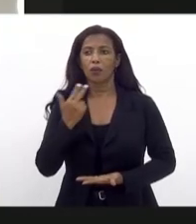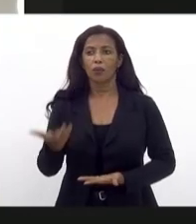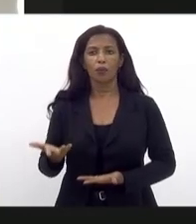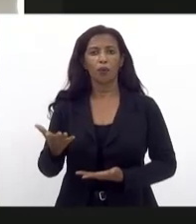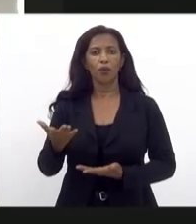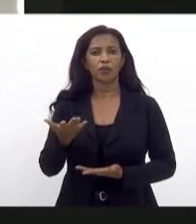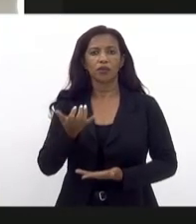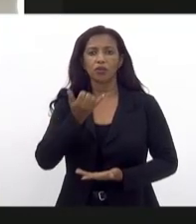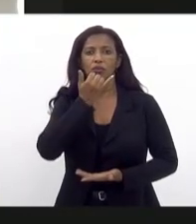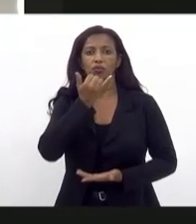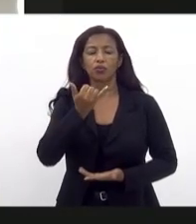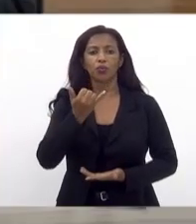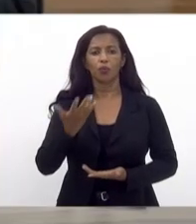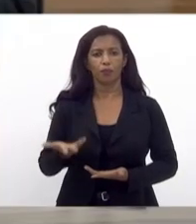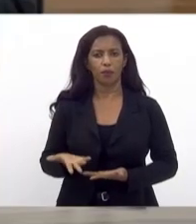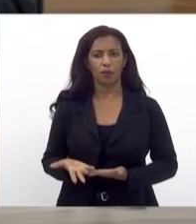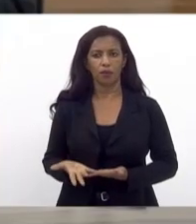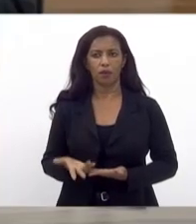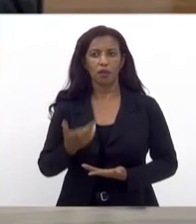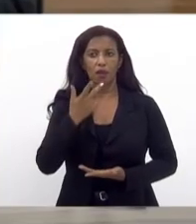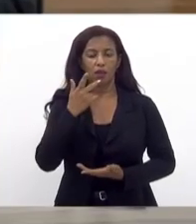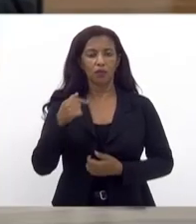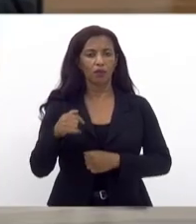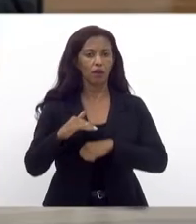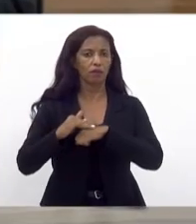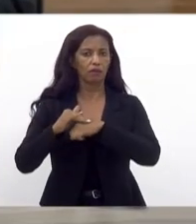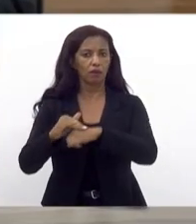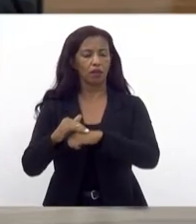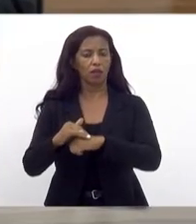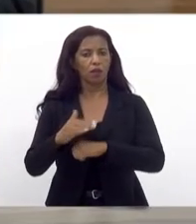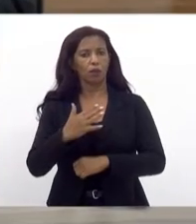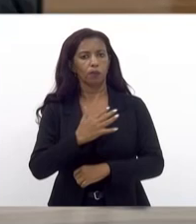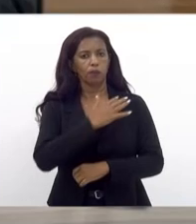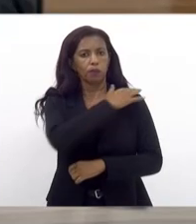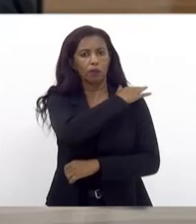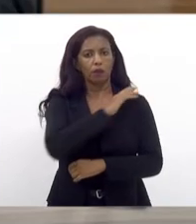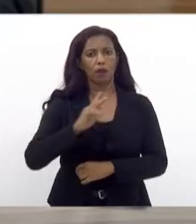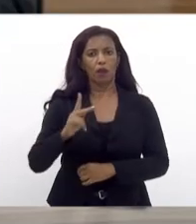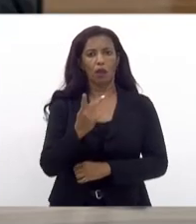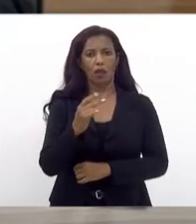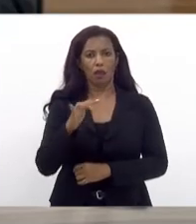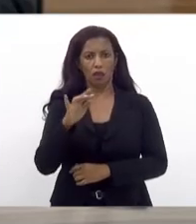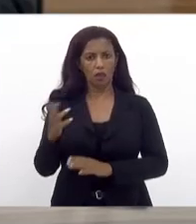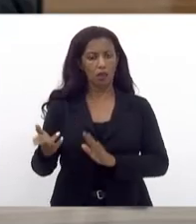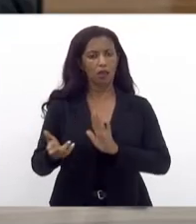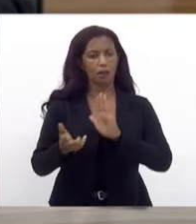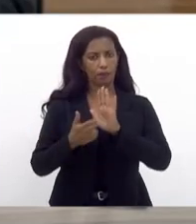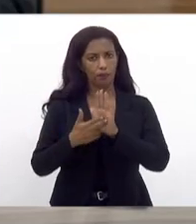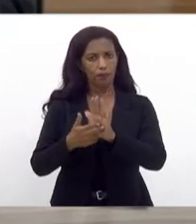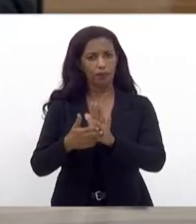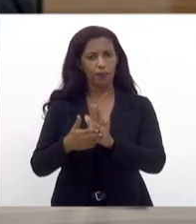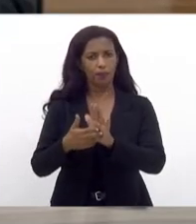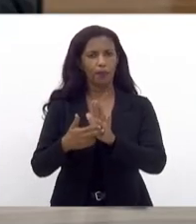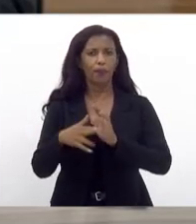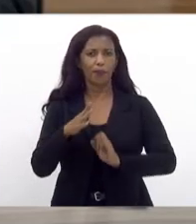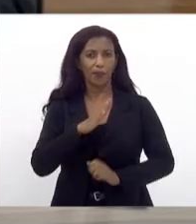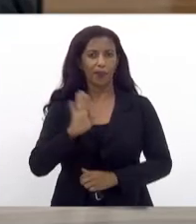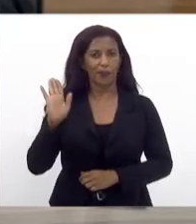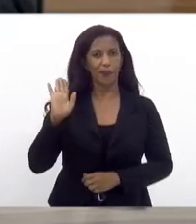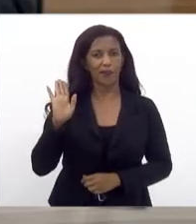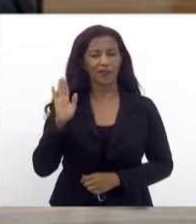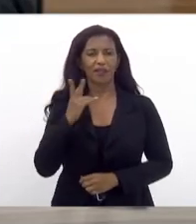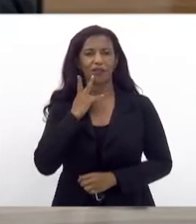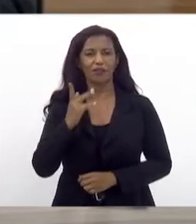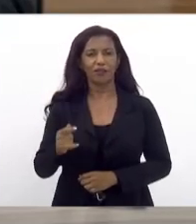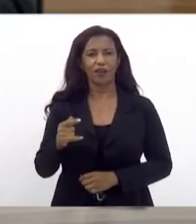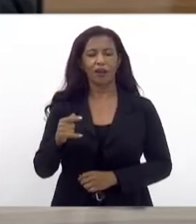ser a desculpa. Eu aqui falava aqui com o coronel Henrique, ele está prometendo inaugurar a segunda companhia do